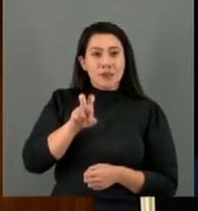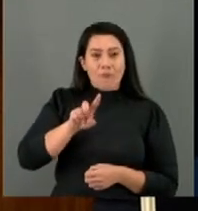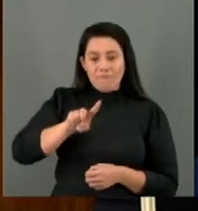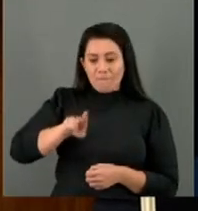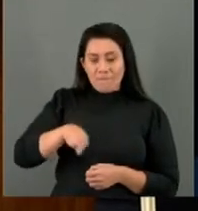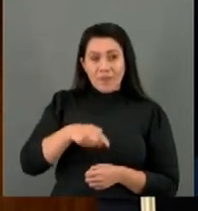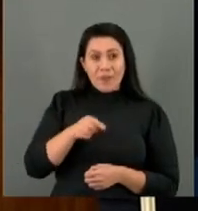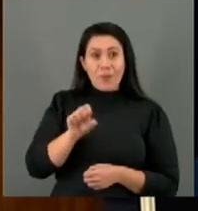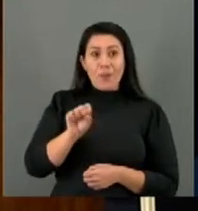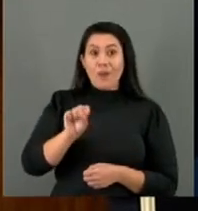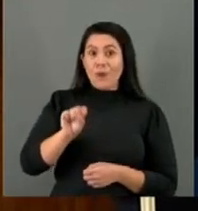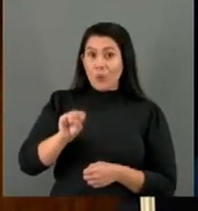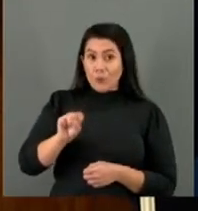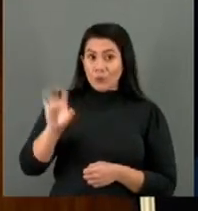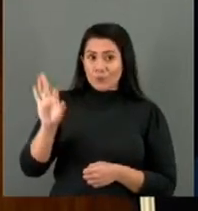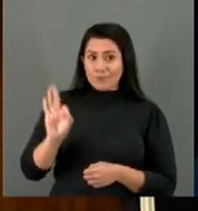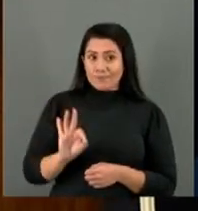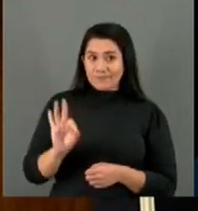5,8%.